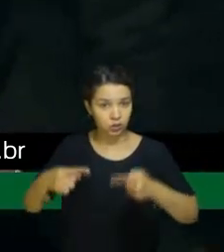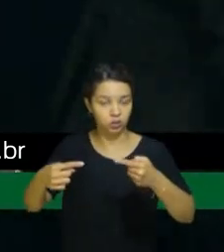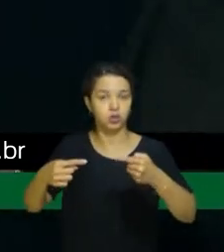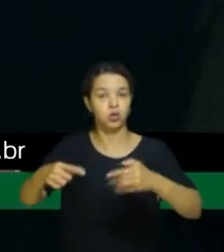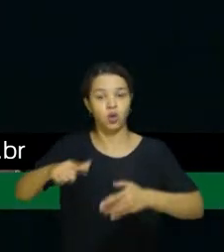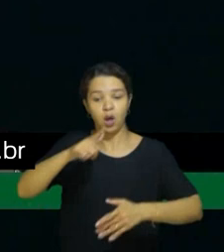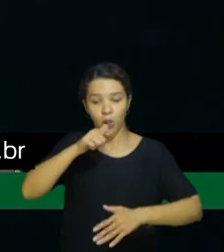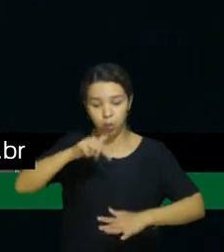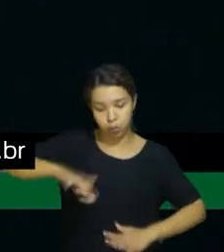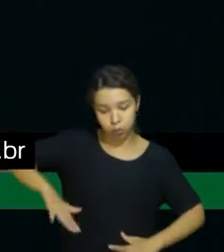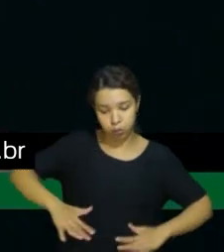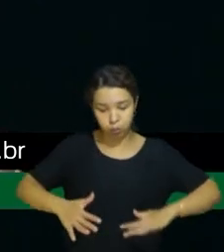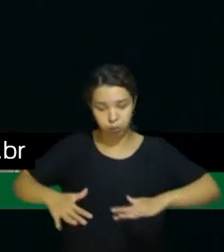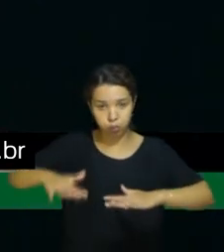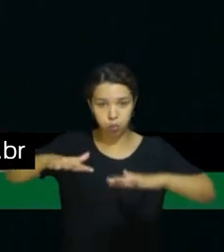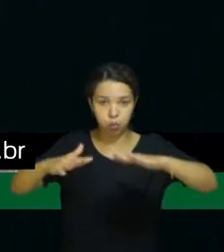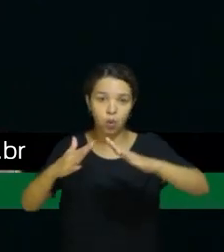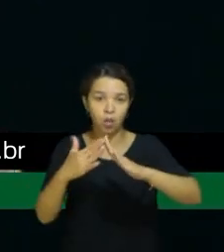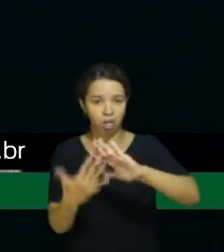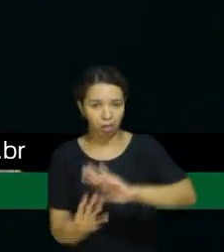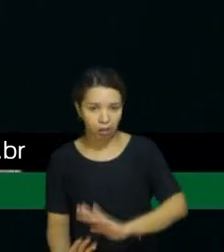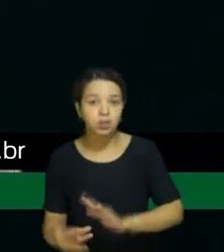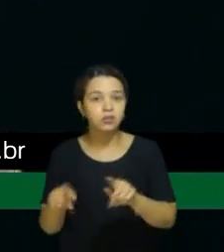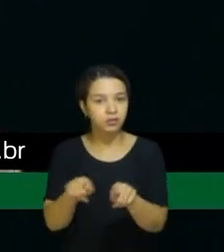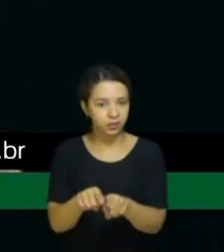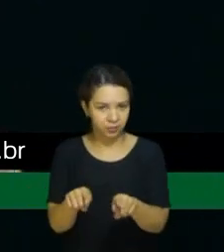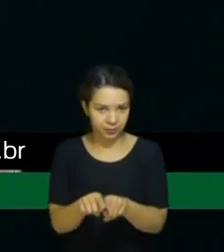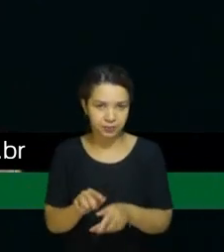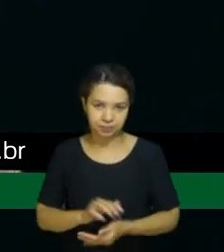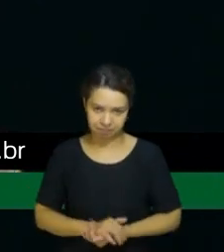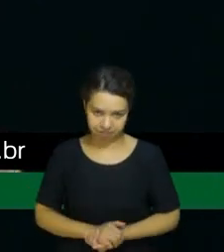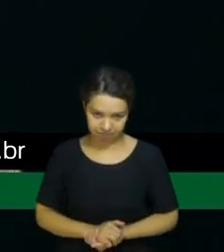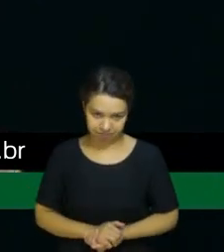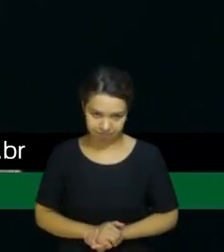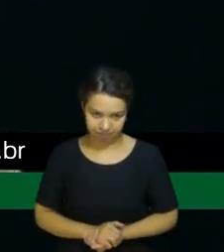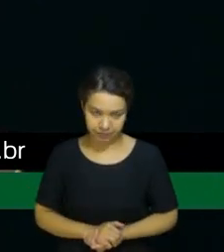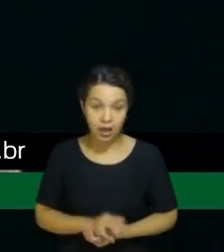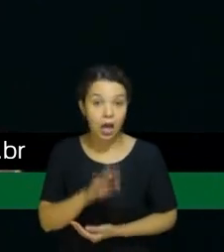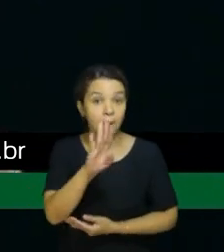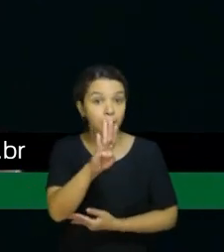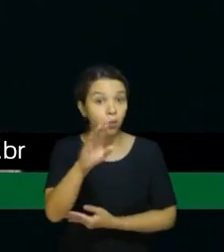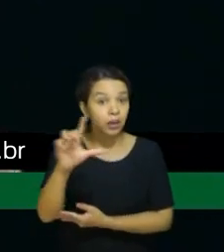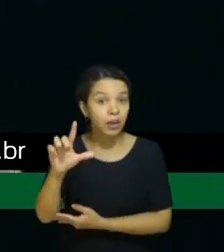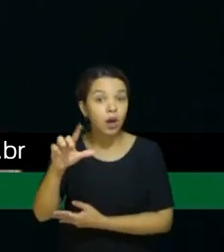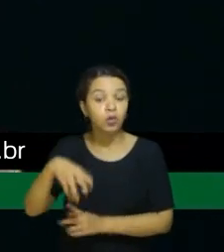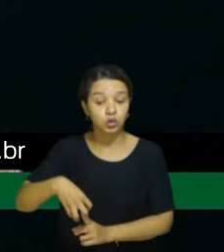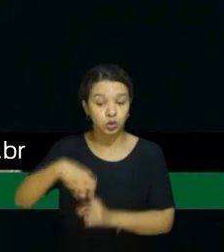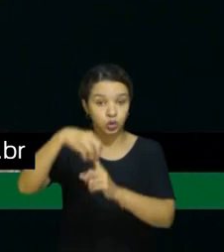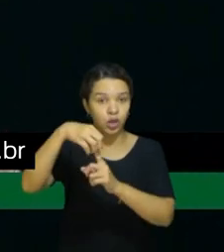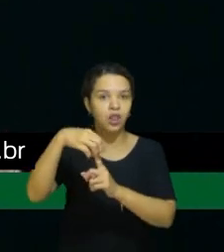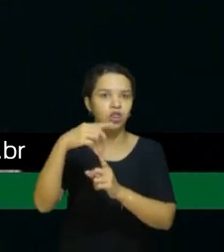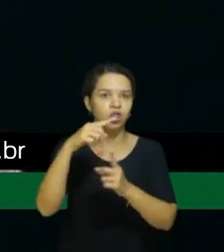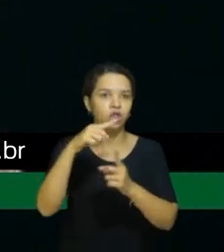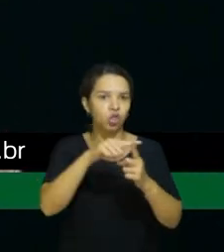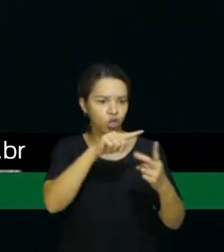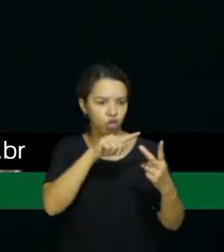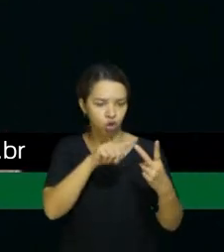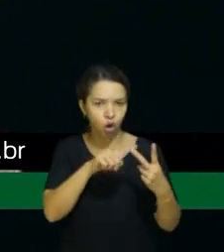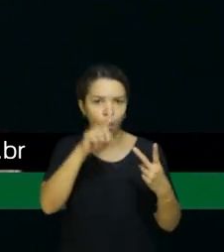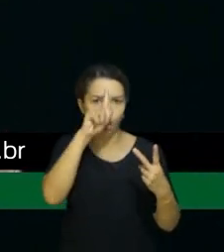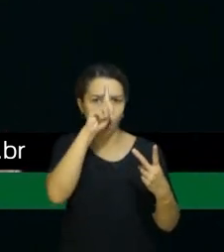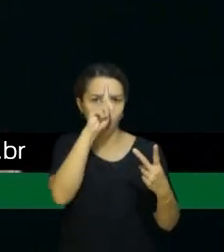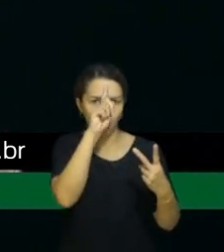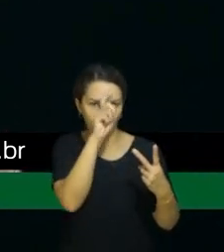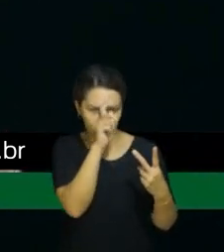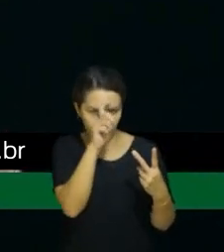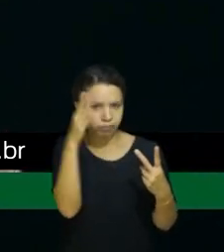enchentes e deslizamentos Blumenau que se destaca por ter dois hospitais de referência que atendem toda